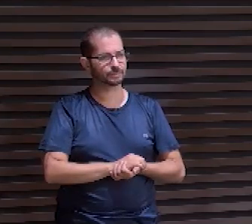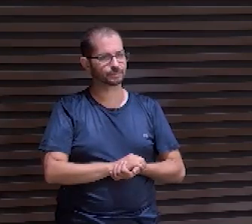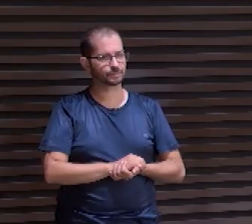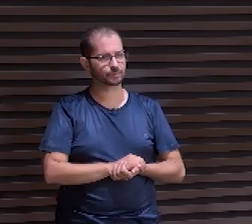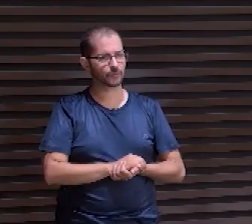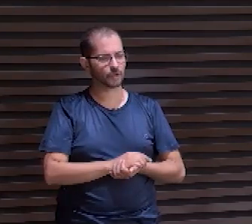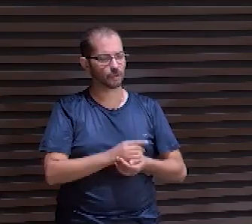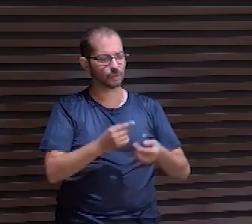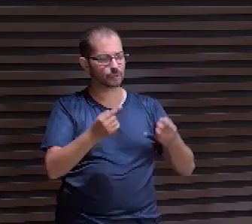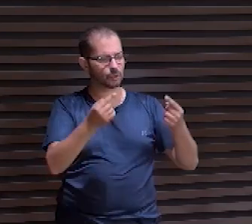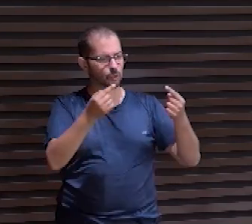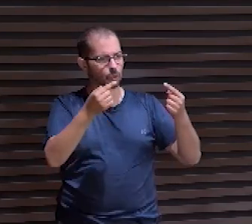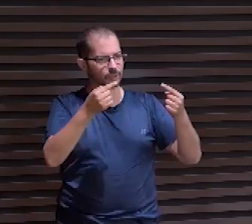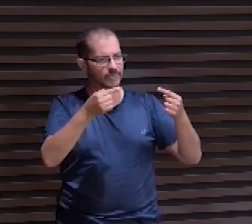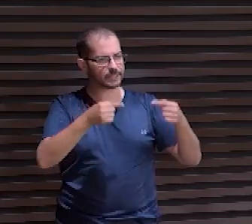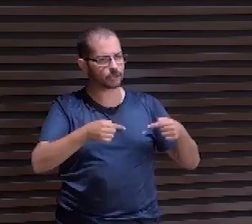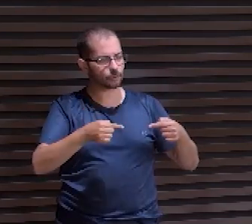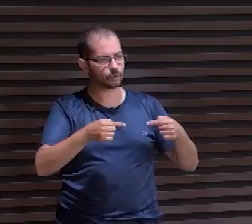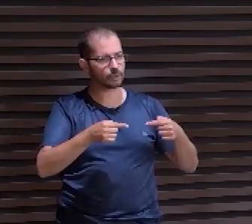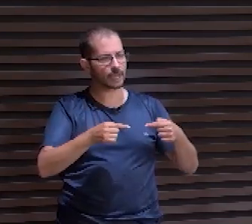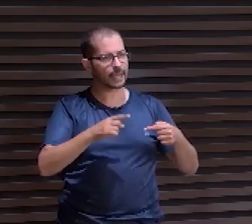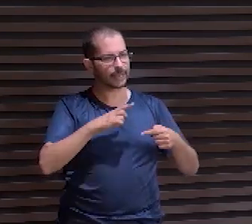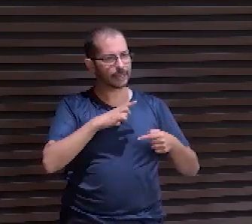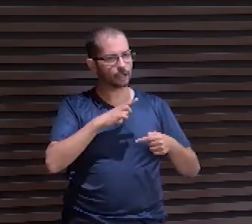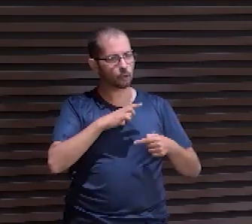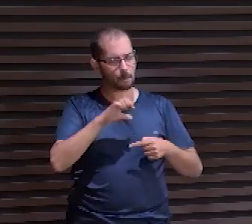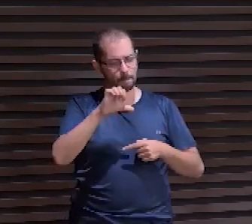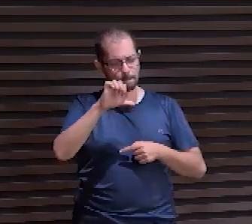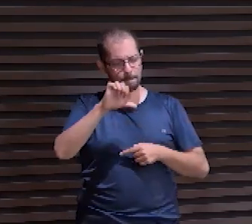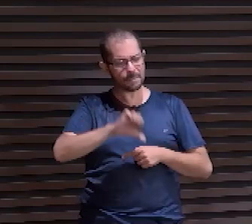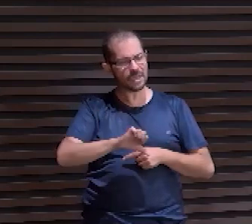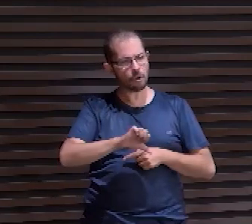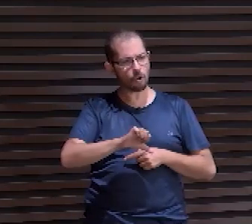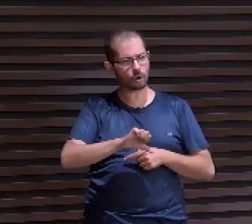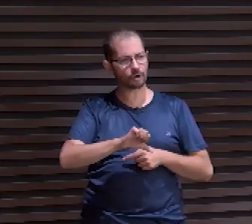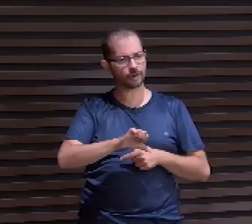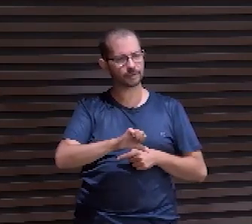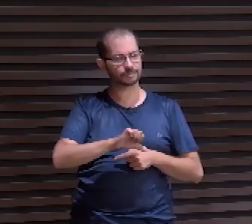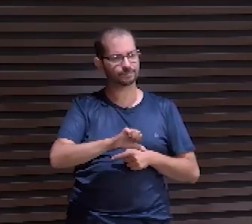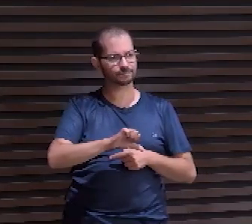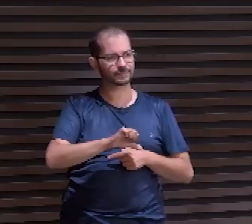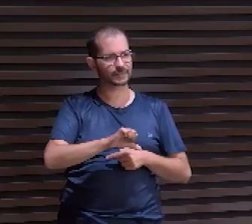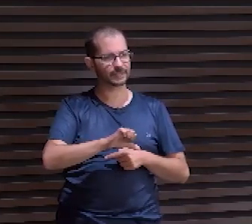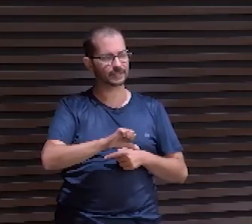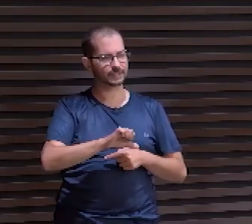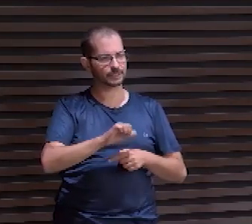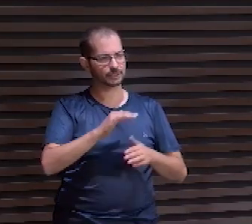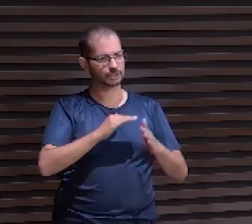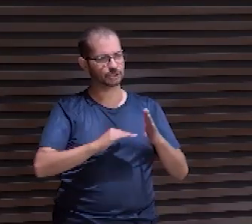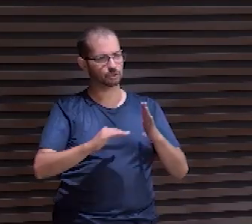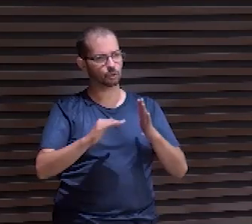contradições, e um dos piores de todos, que é a infiltração.